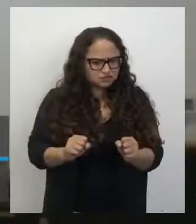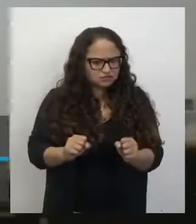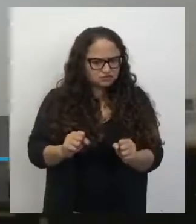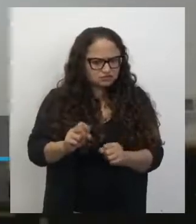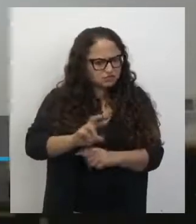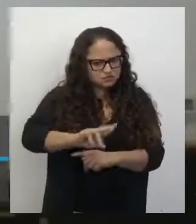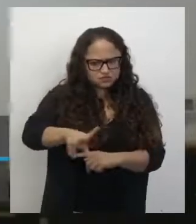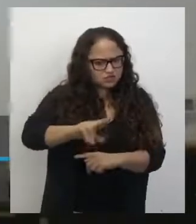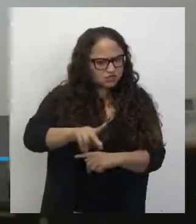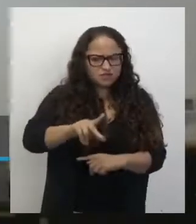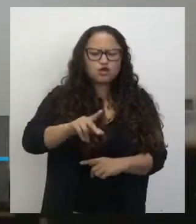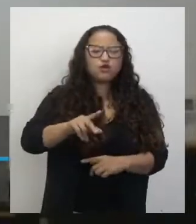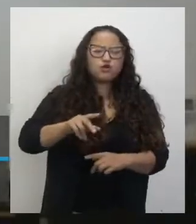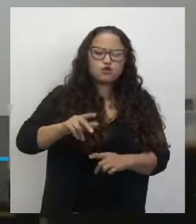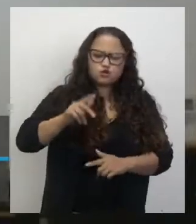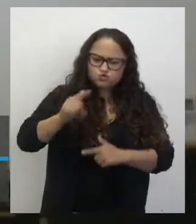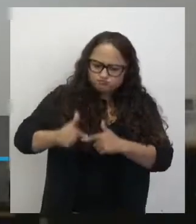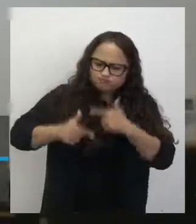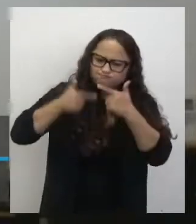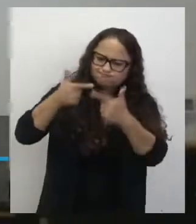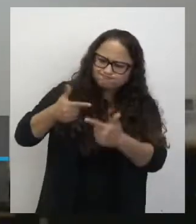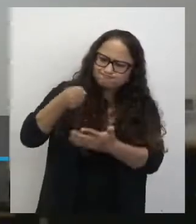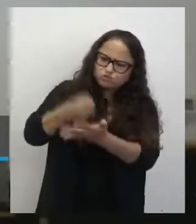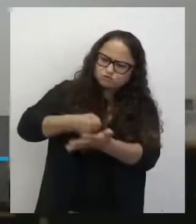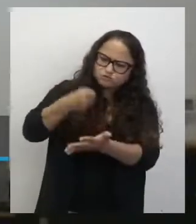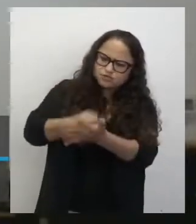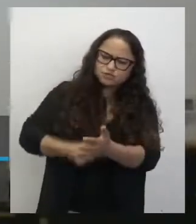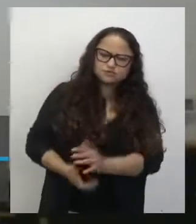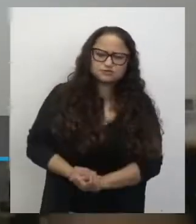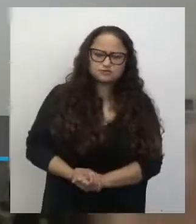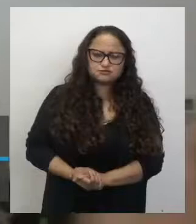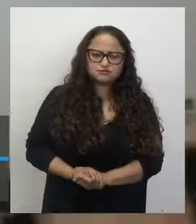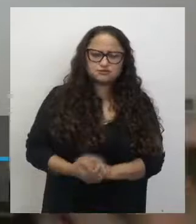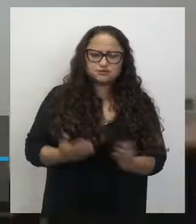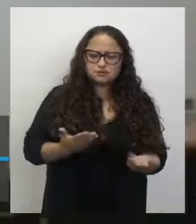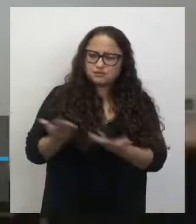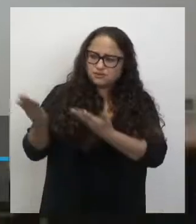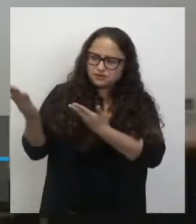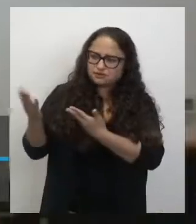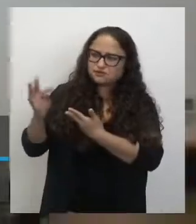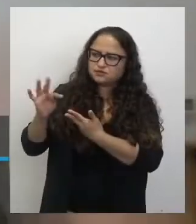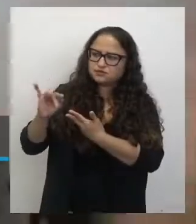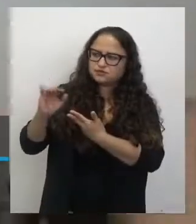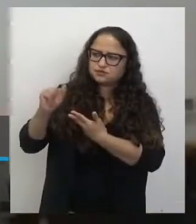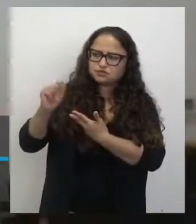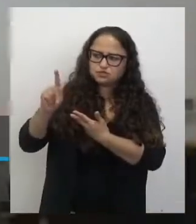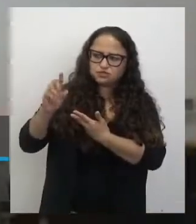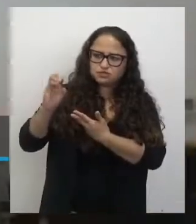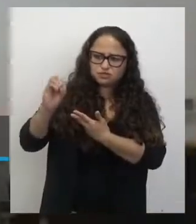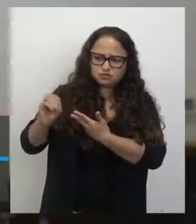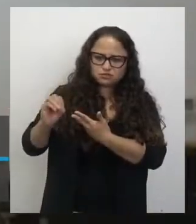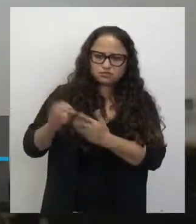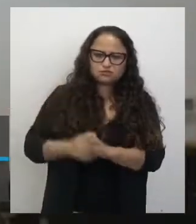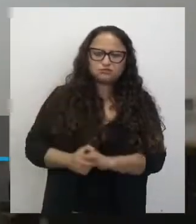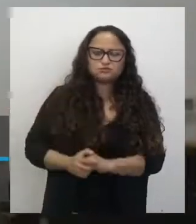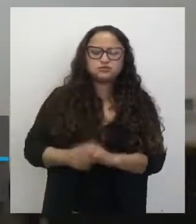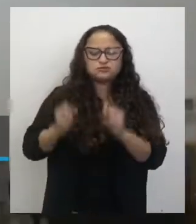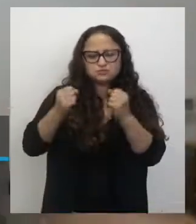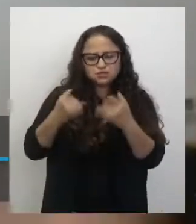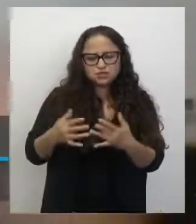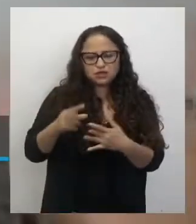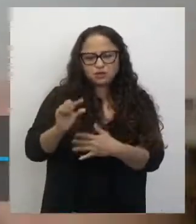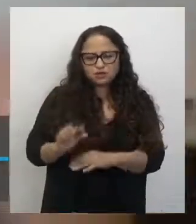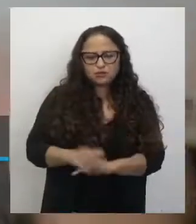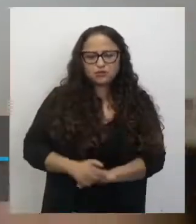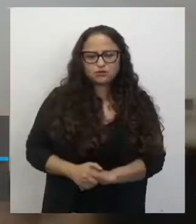junto, reivindicando também os direitos dessas minorias, tá? Então eu passo a palavra para você, Tiagão, para você poder também falar um pouco sobre isso, né,